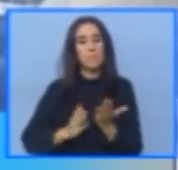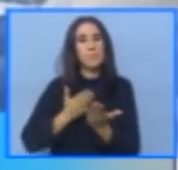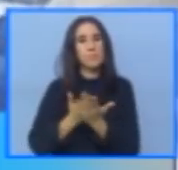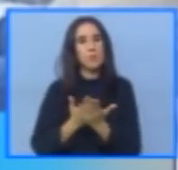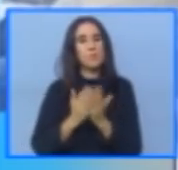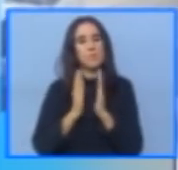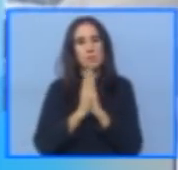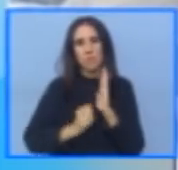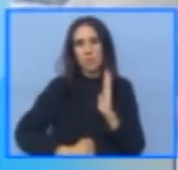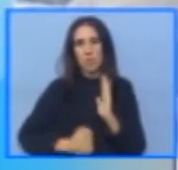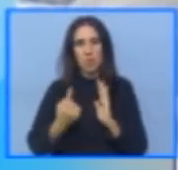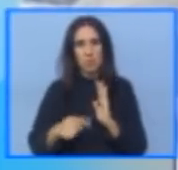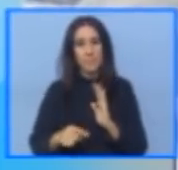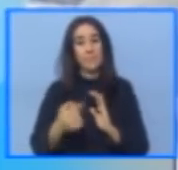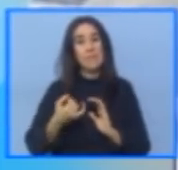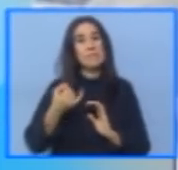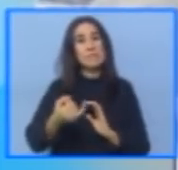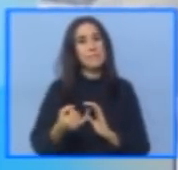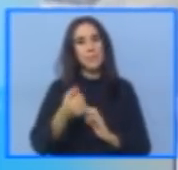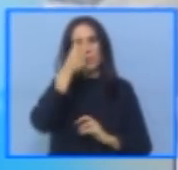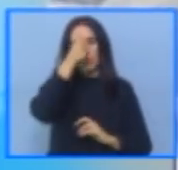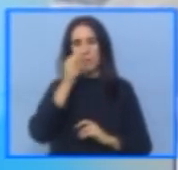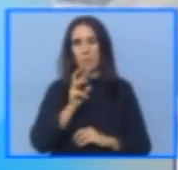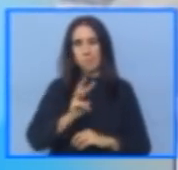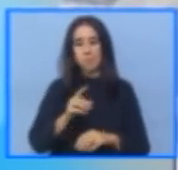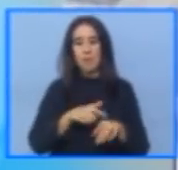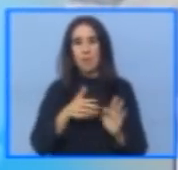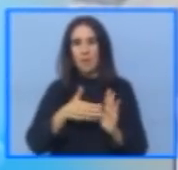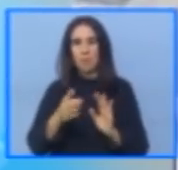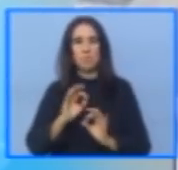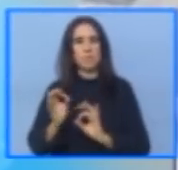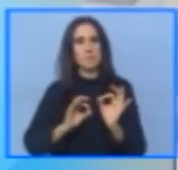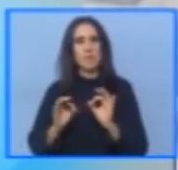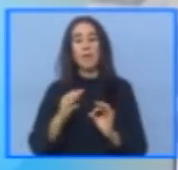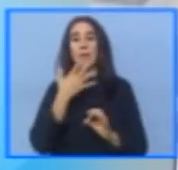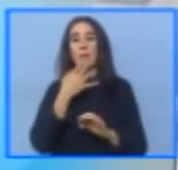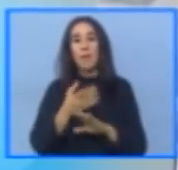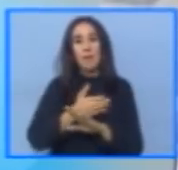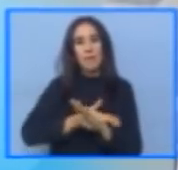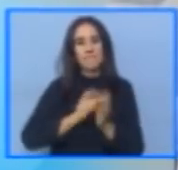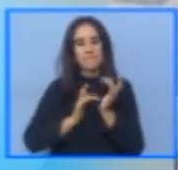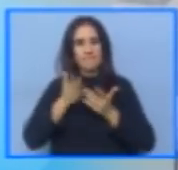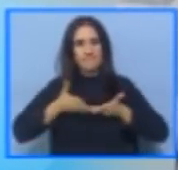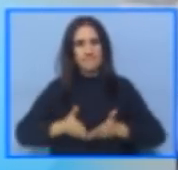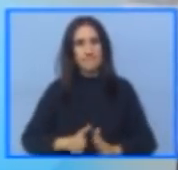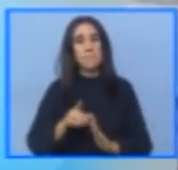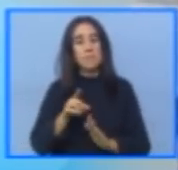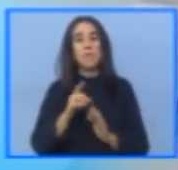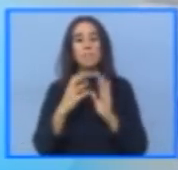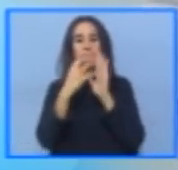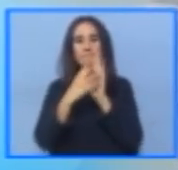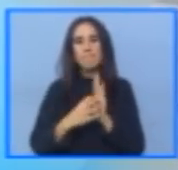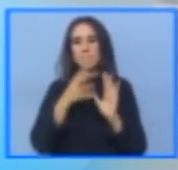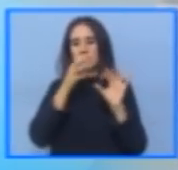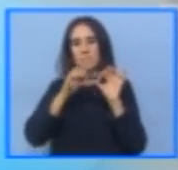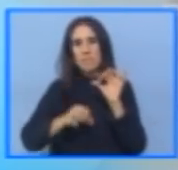pela Igreja Católica. O próximo é o terceiro domingo desse tempo de preparação, o Advento, cujas mensagens e os símbolos vão